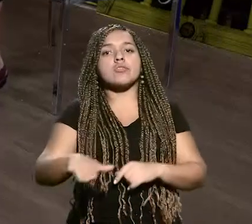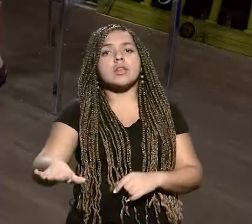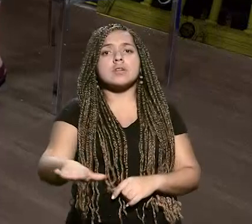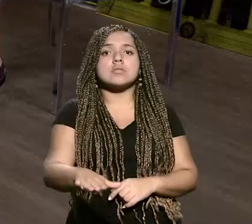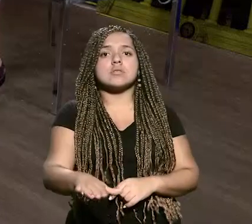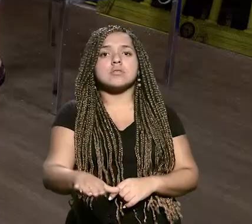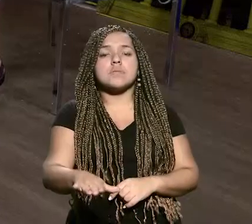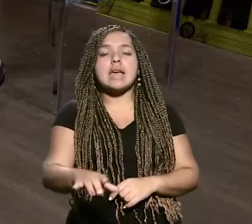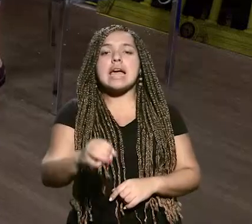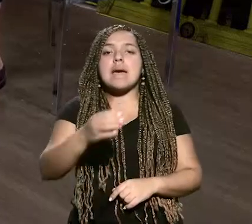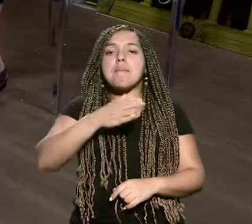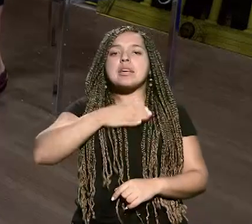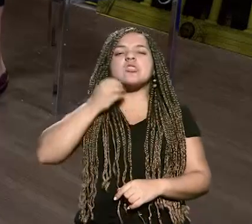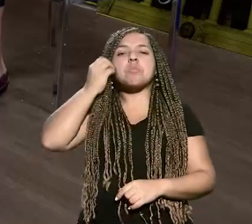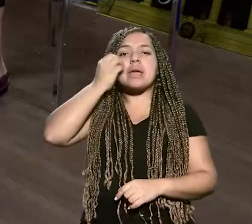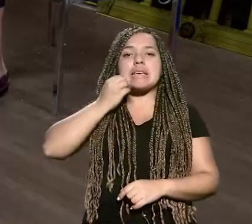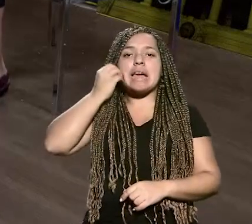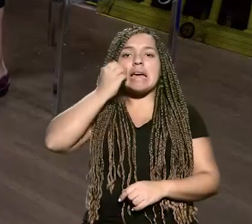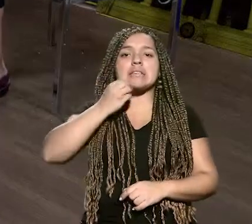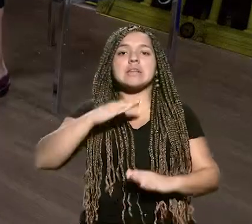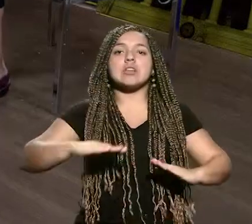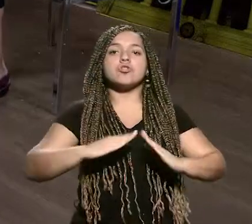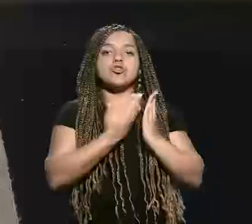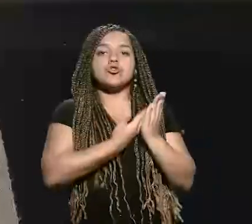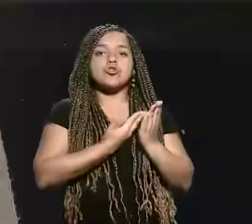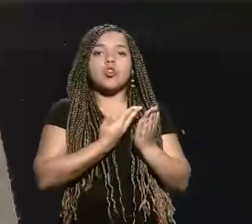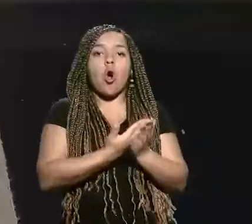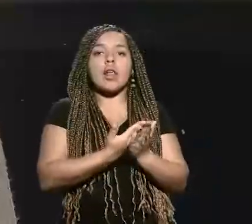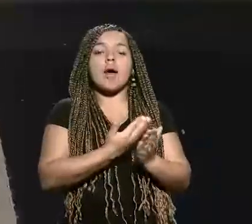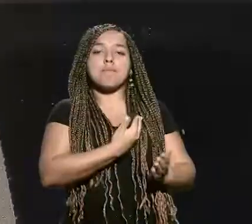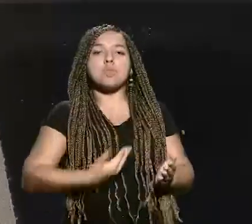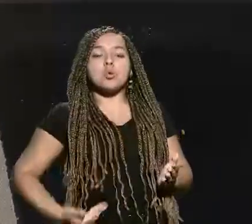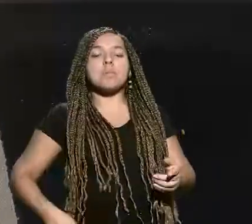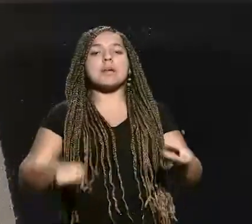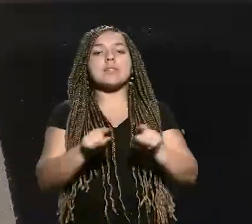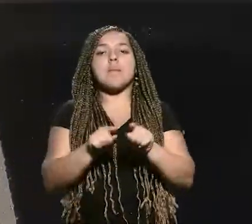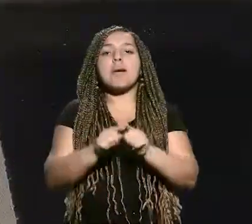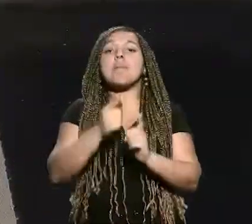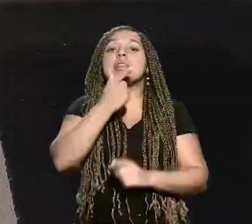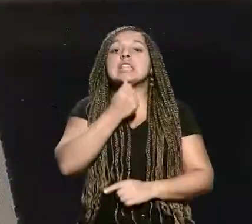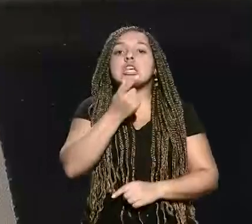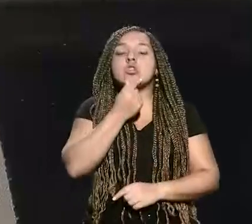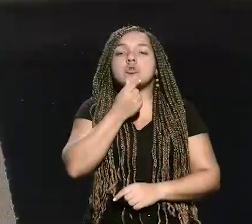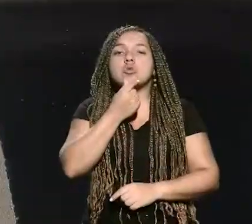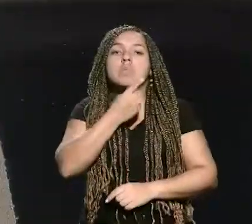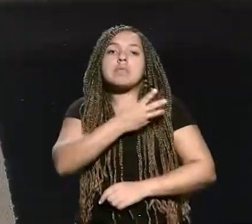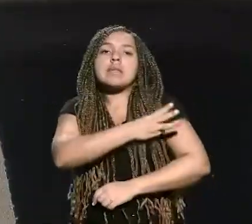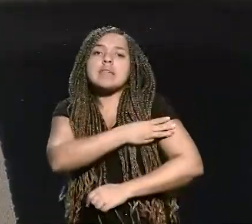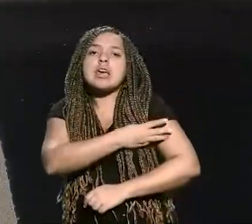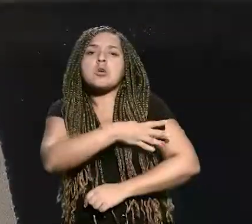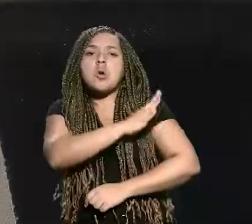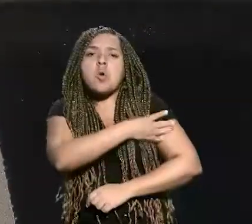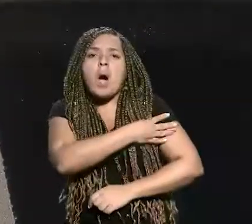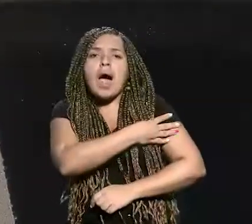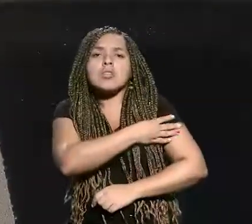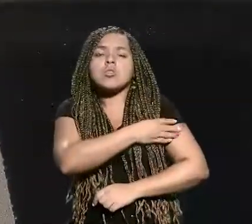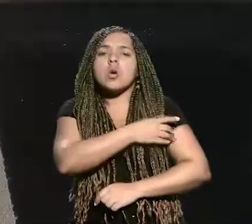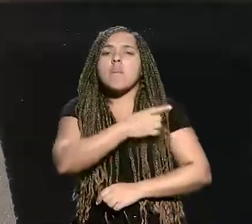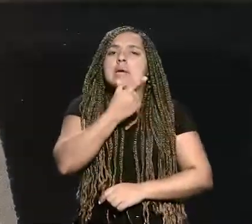que são a maioria social do país, pensando no caso do Brasil. A maioria social do Brasil é negra, né? Nas